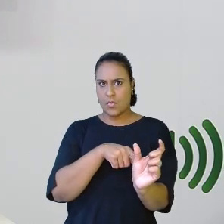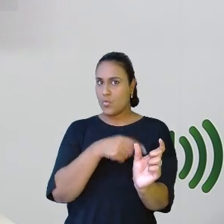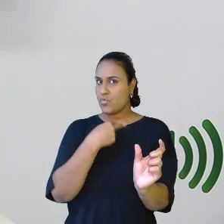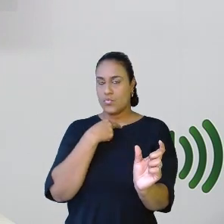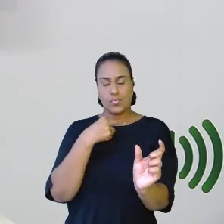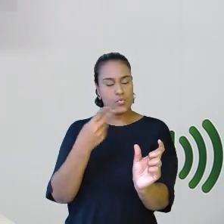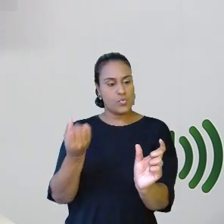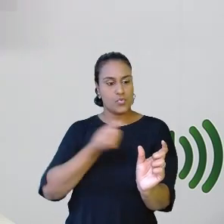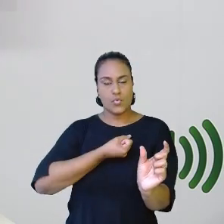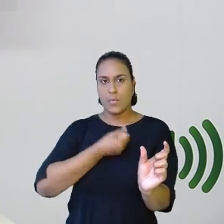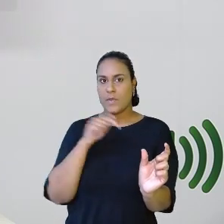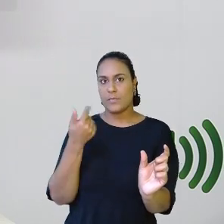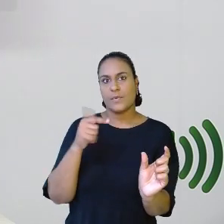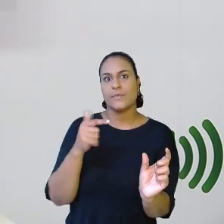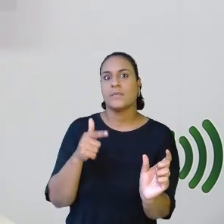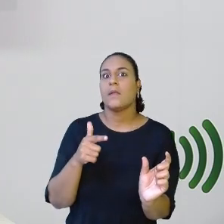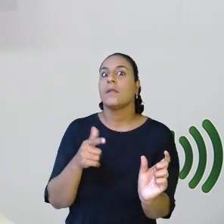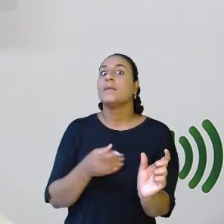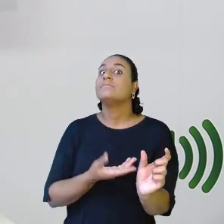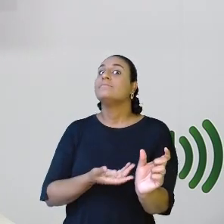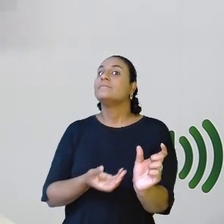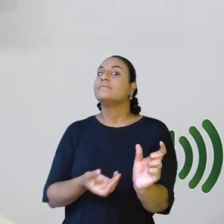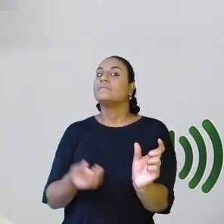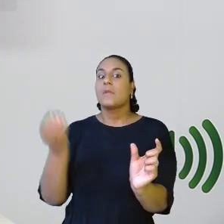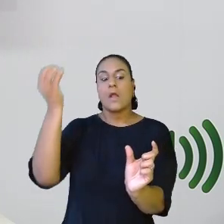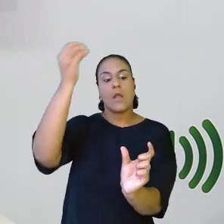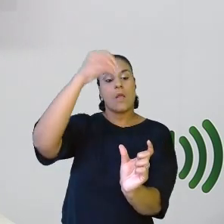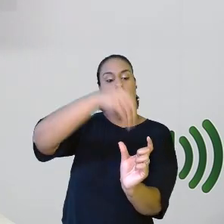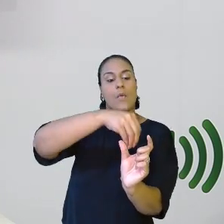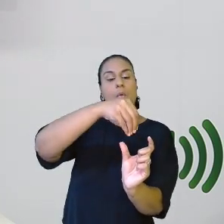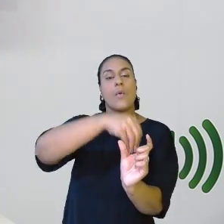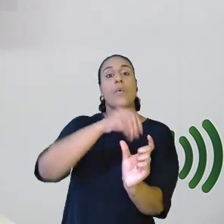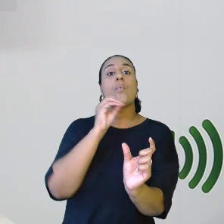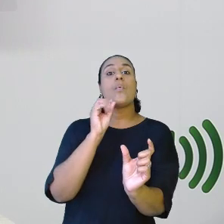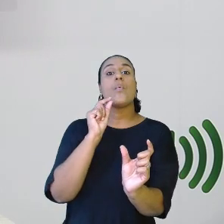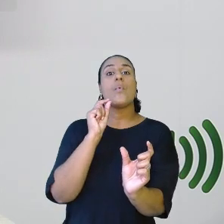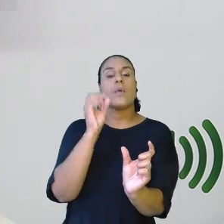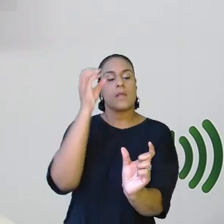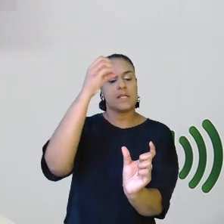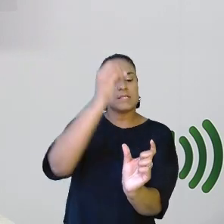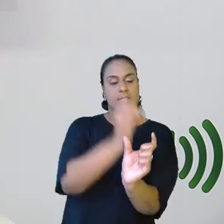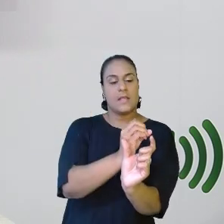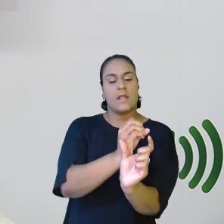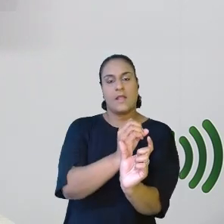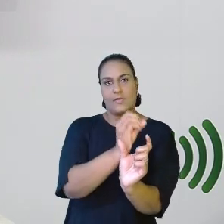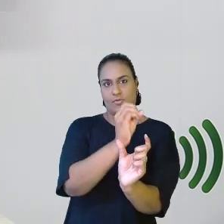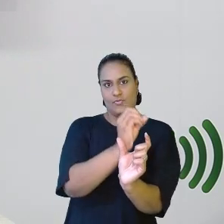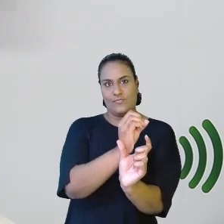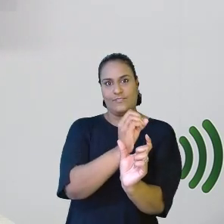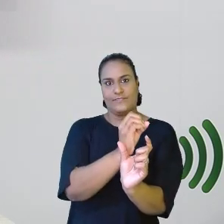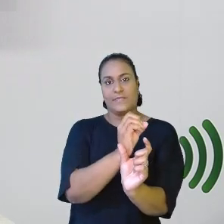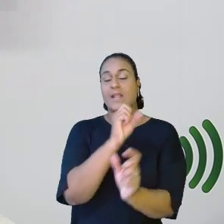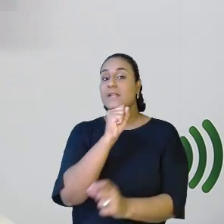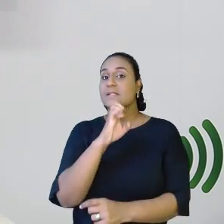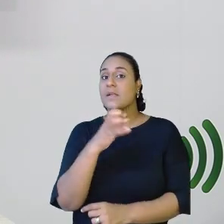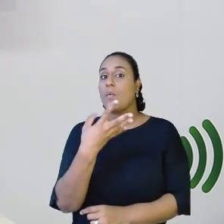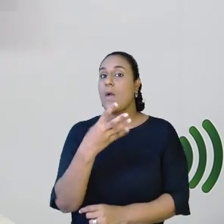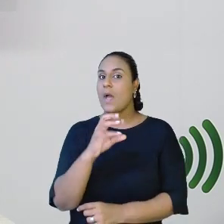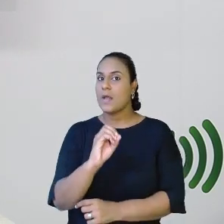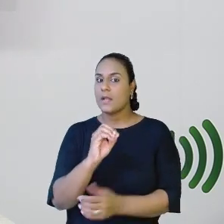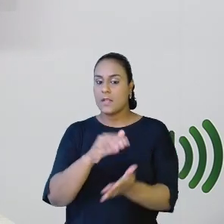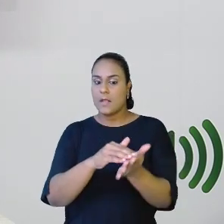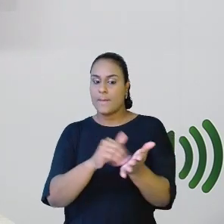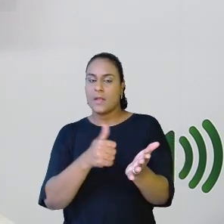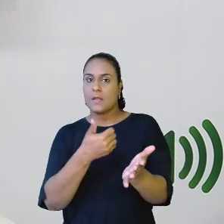completar com 0. Então, já vamos aí na primeira dica. Então, qual é a resposta, gente? Se ela pegou 40 de 100,